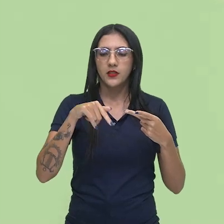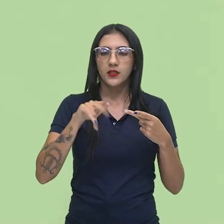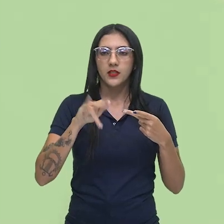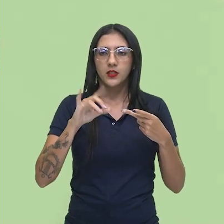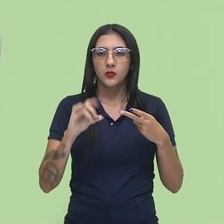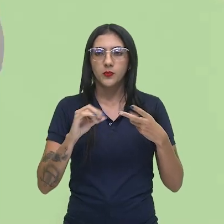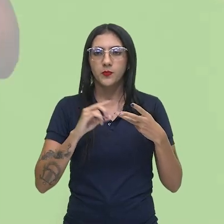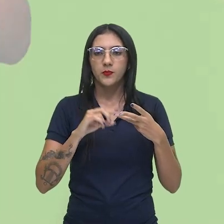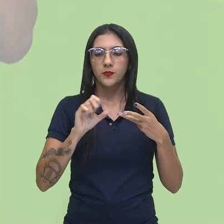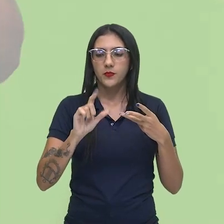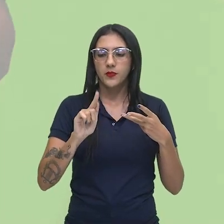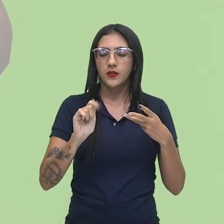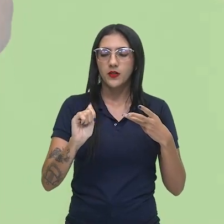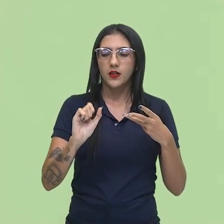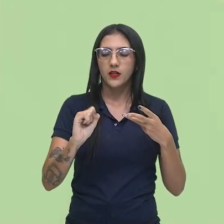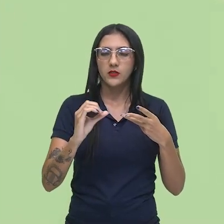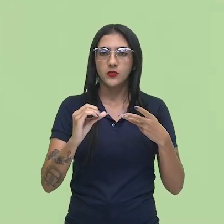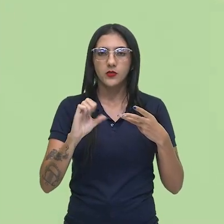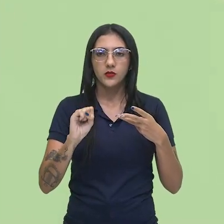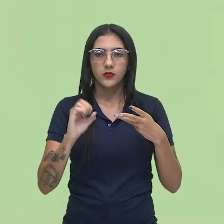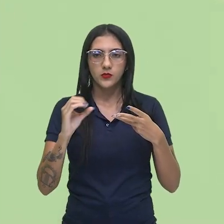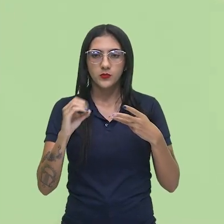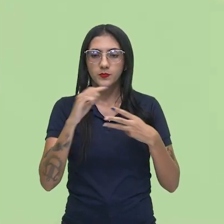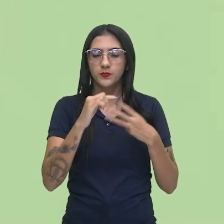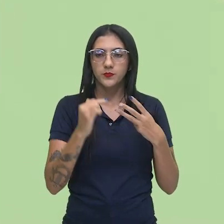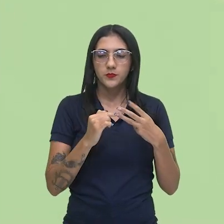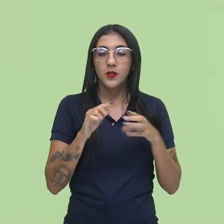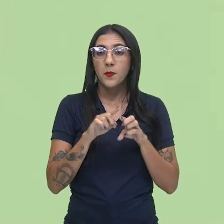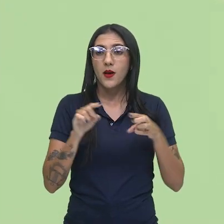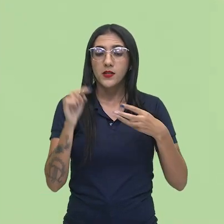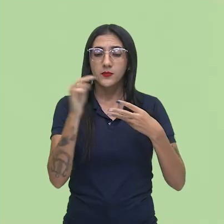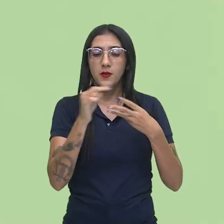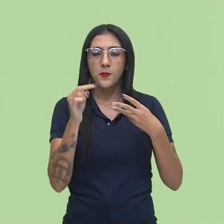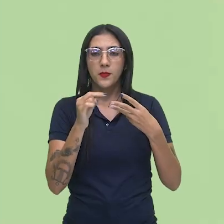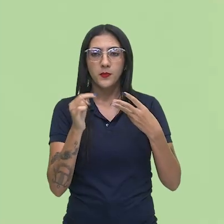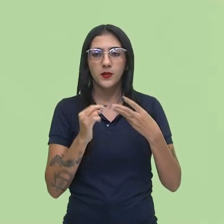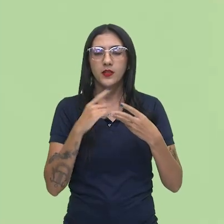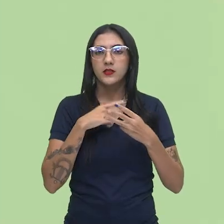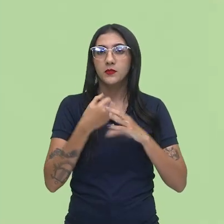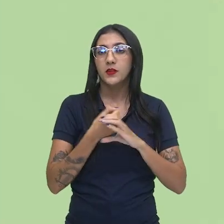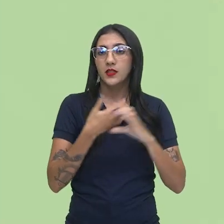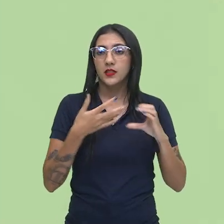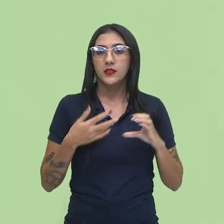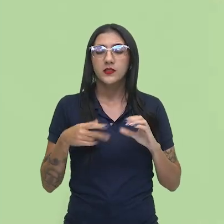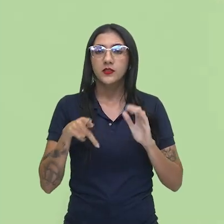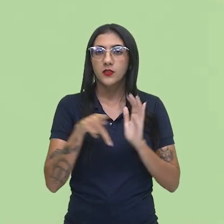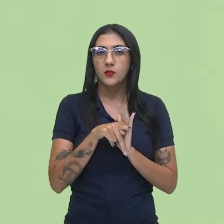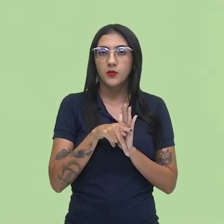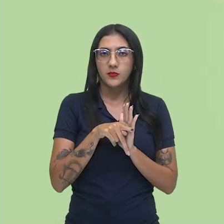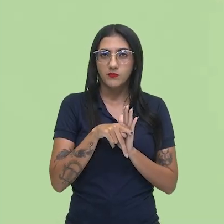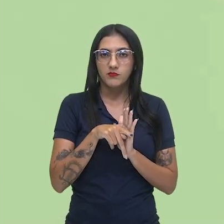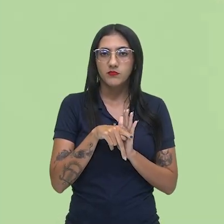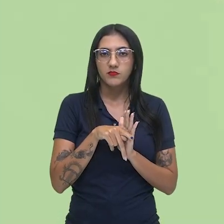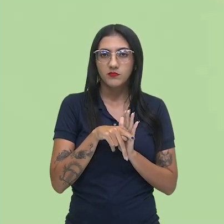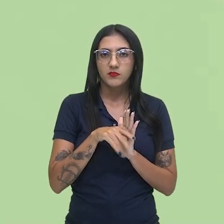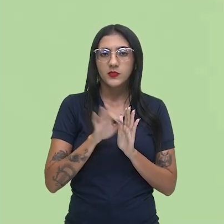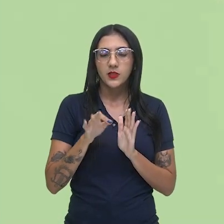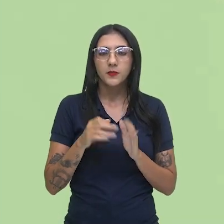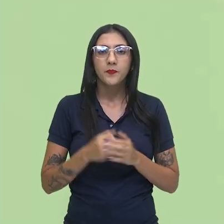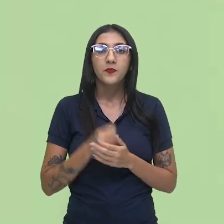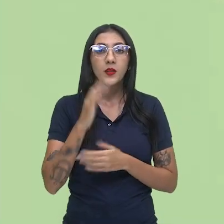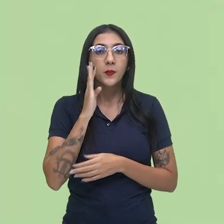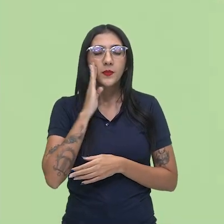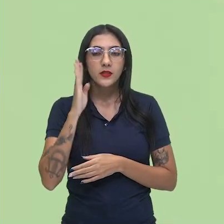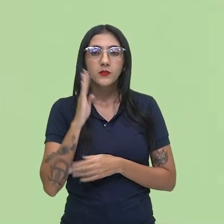gasoso, tá? Só que cada uma tem uma característica particular, tá? Principalmente na